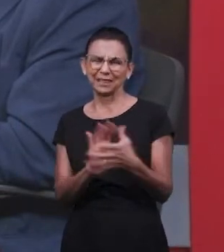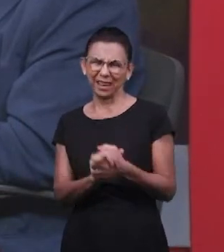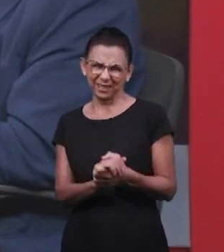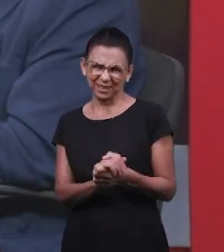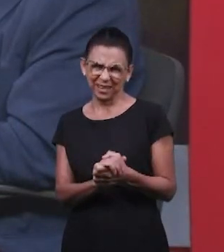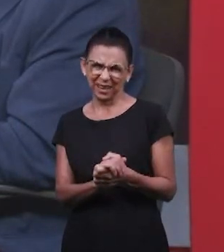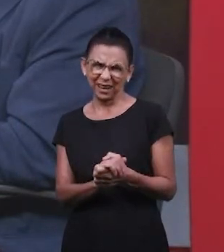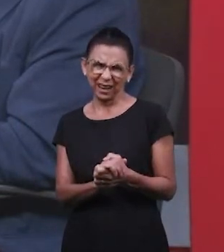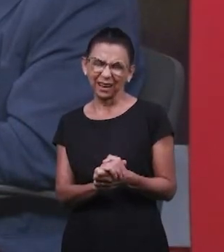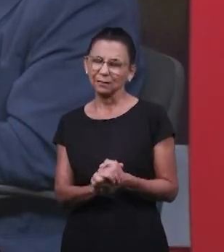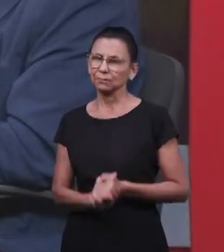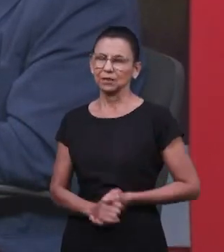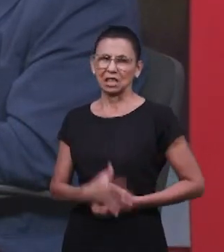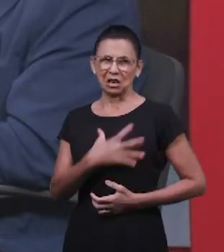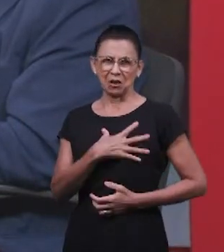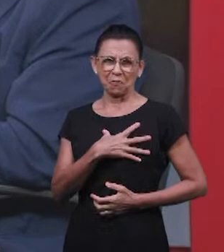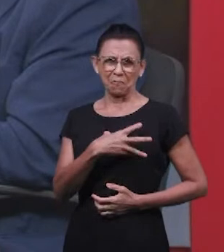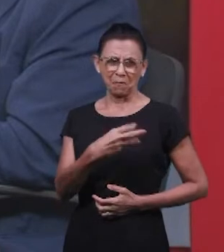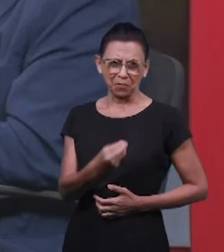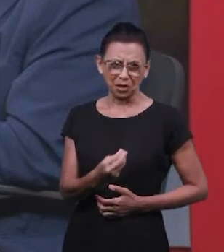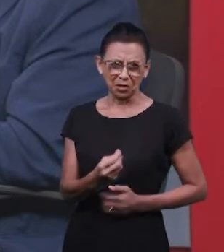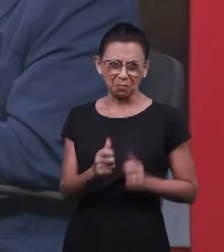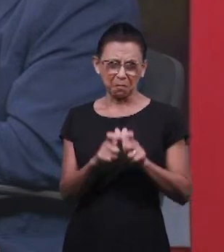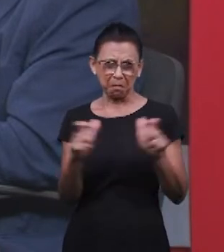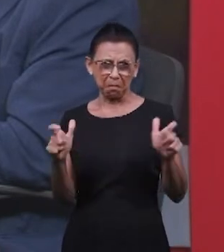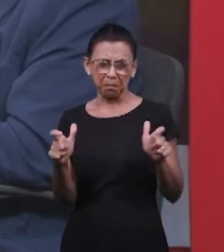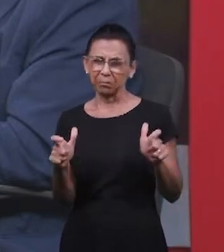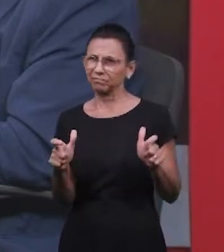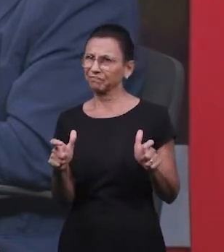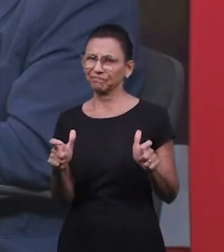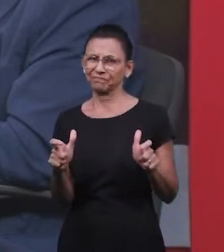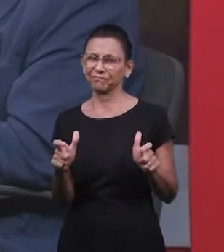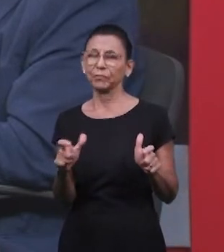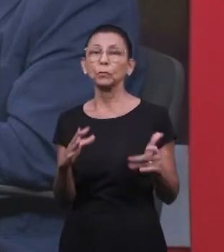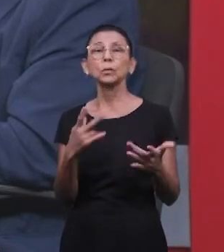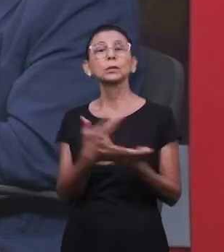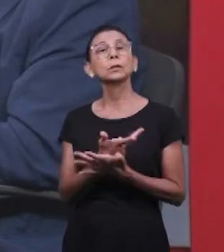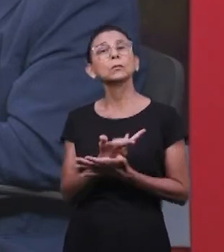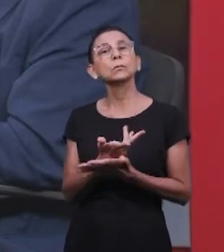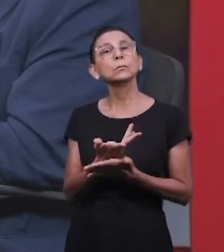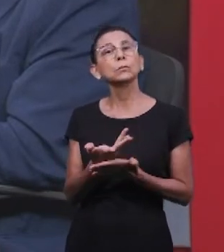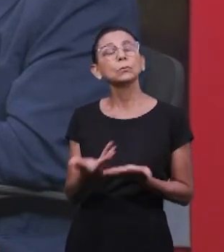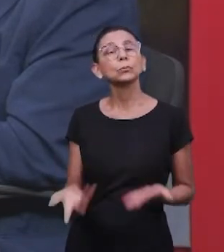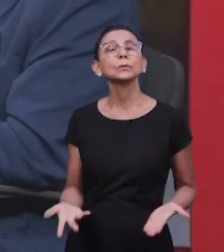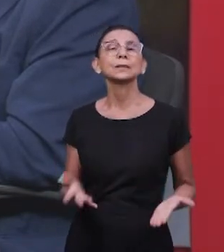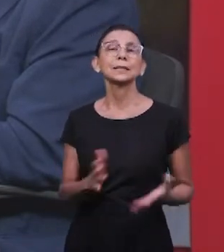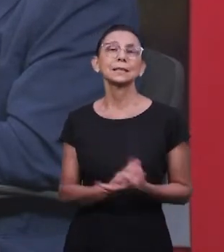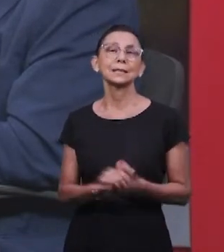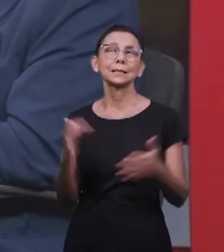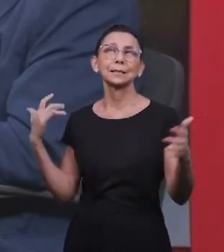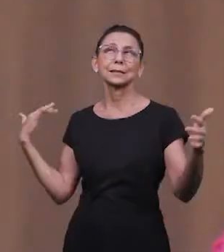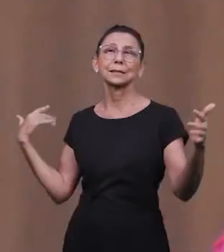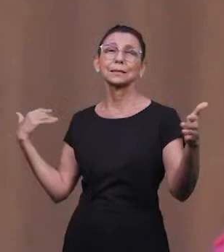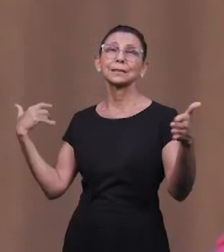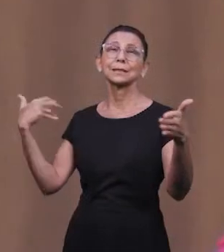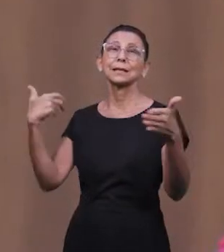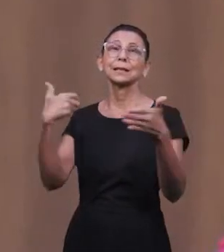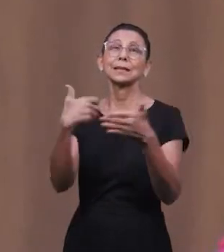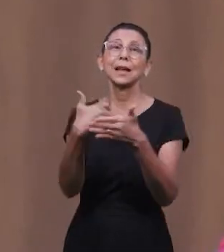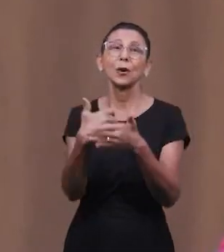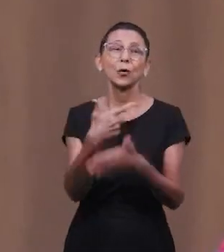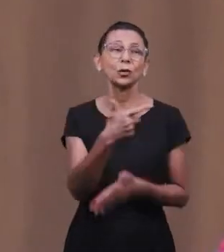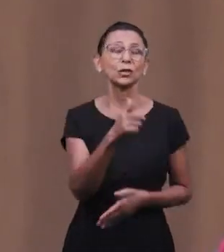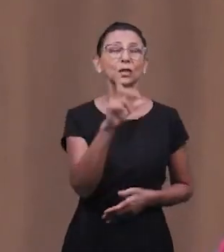grande número de filhos. O que aconteceu? O que foi dito a longo prazo que minou esse desejo